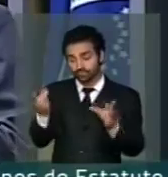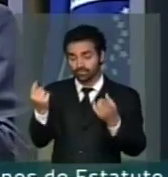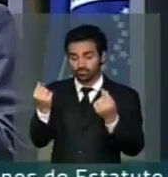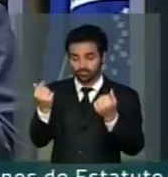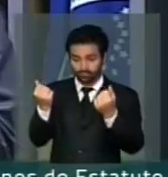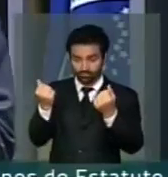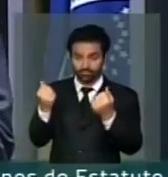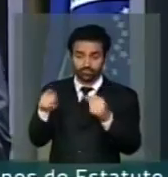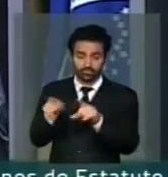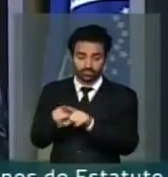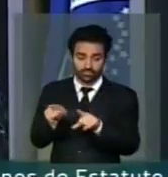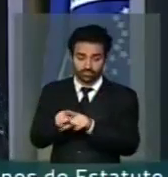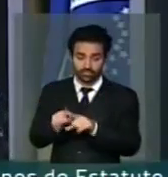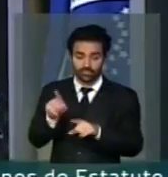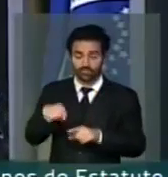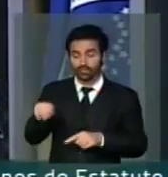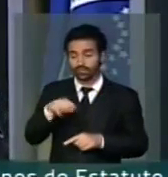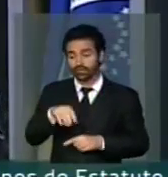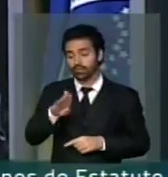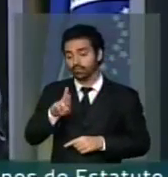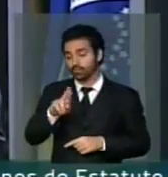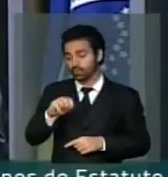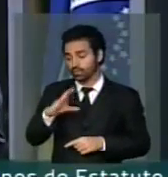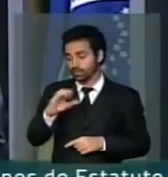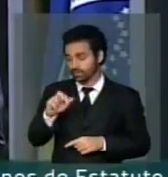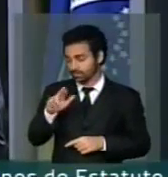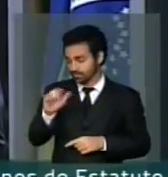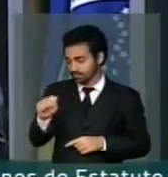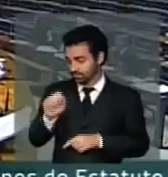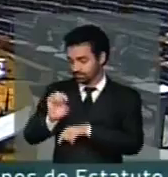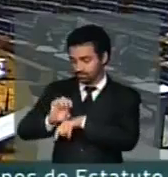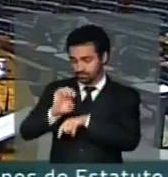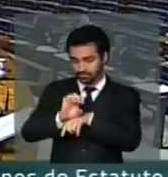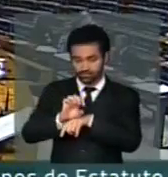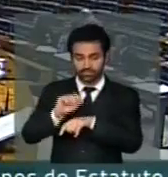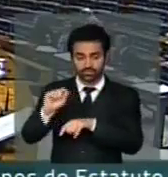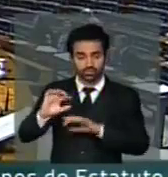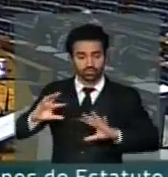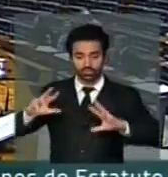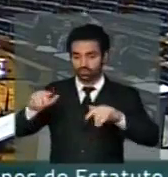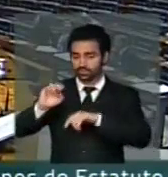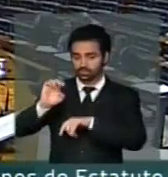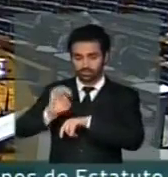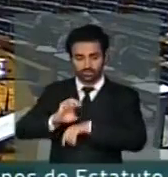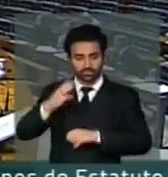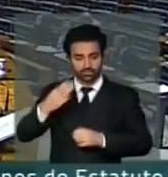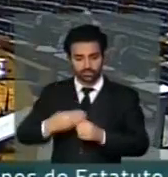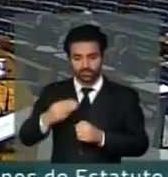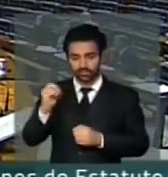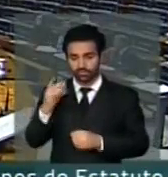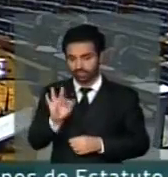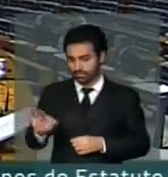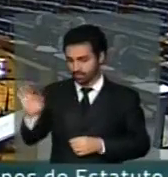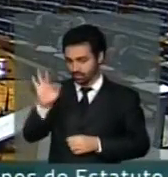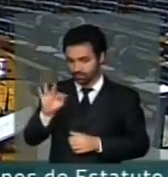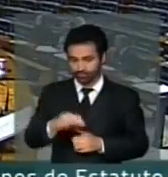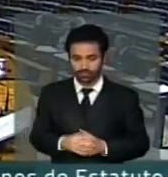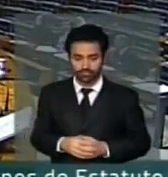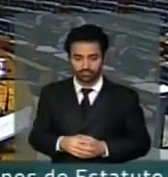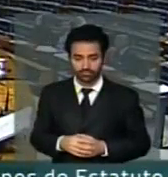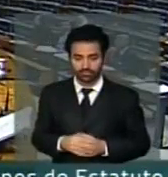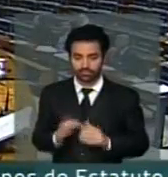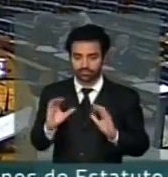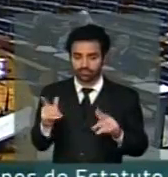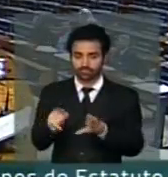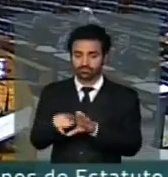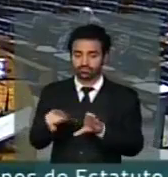financeira e o vencimento da burocracia estatal em todas as esferas municipais, estaduais e federais e,